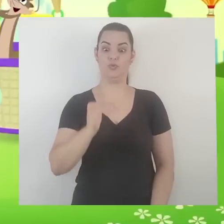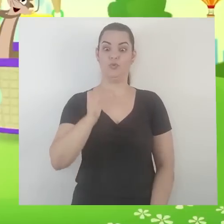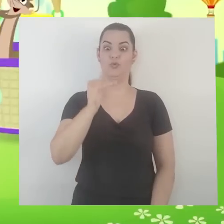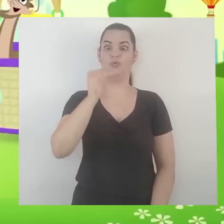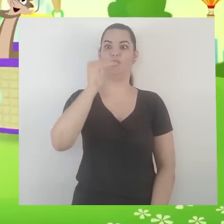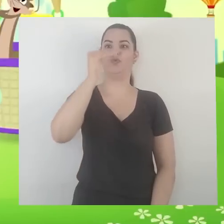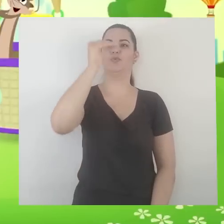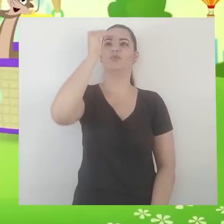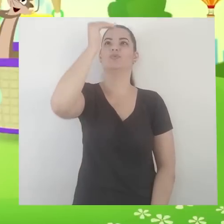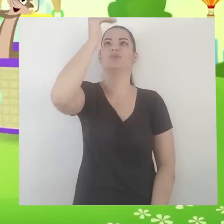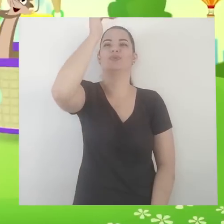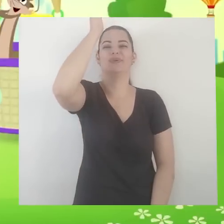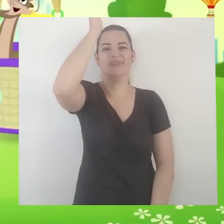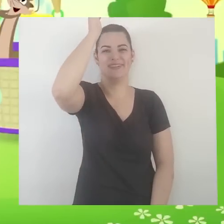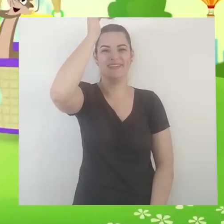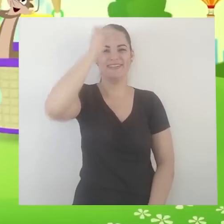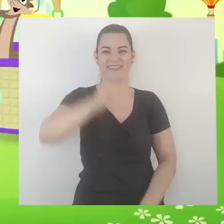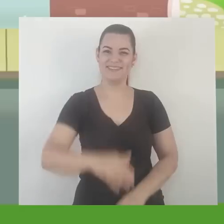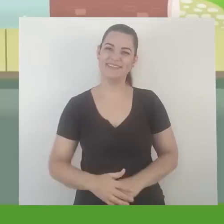Subindo.